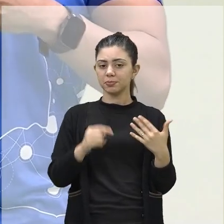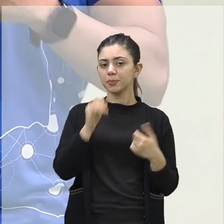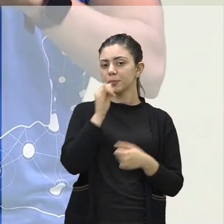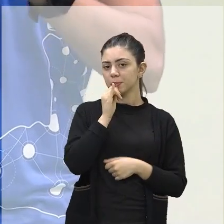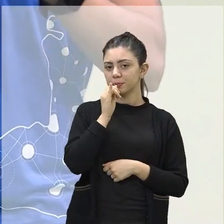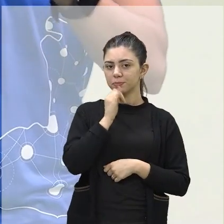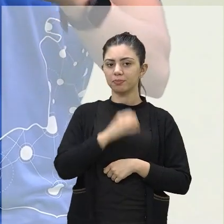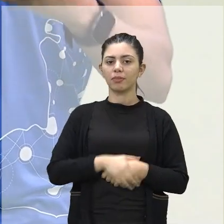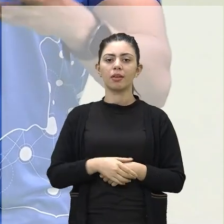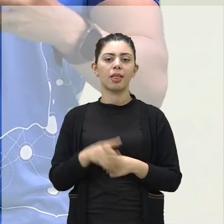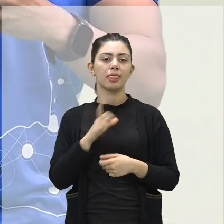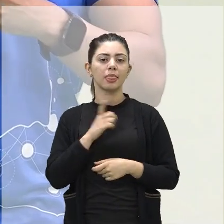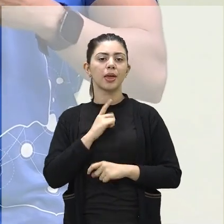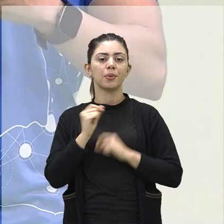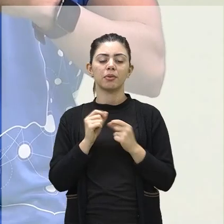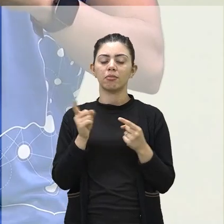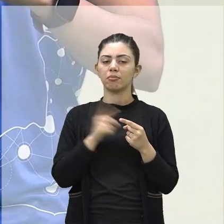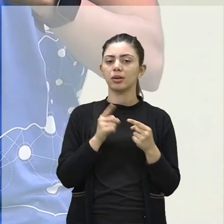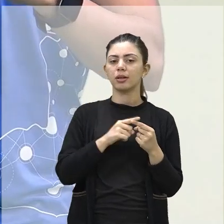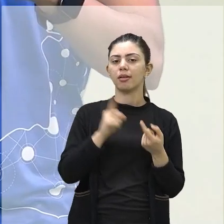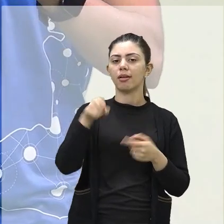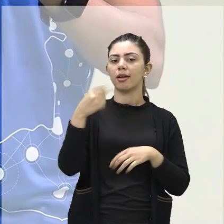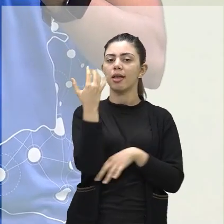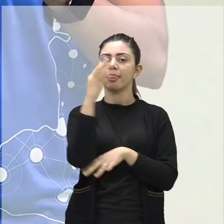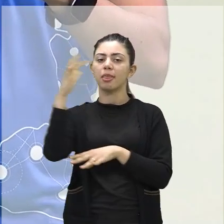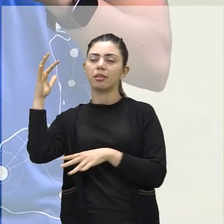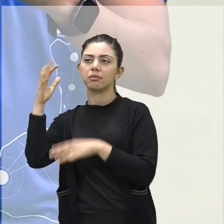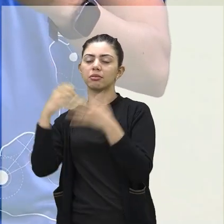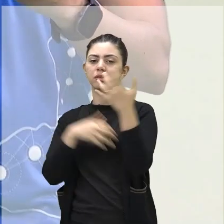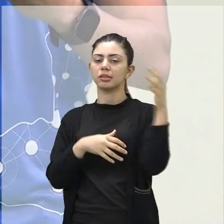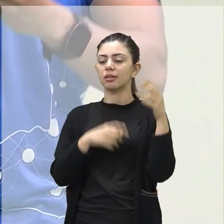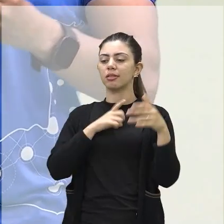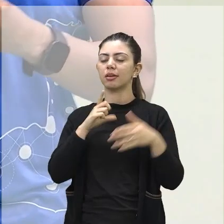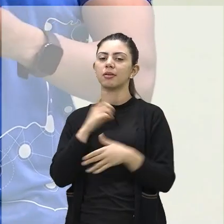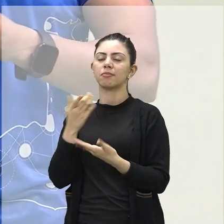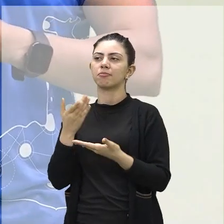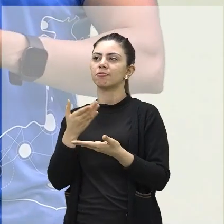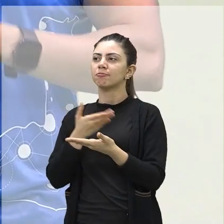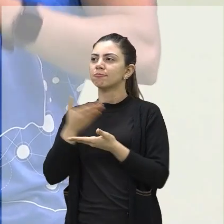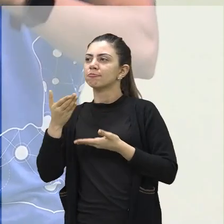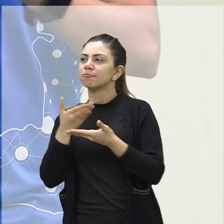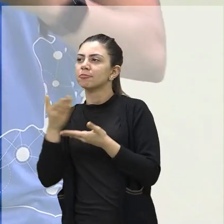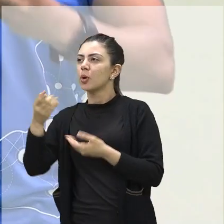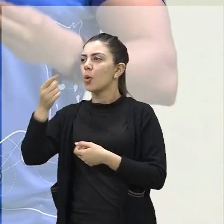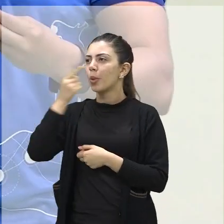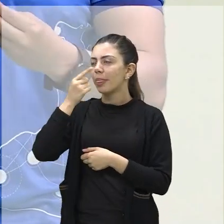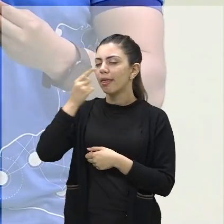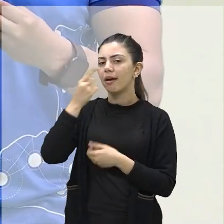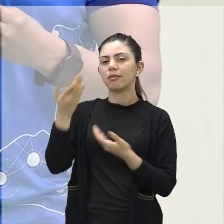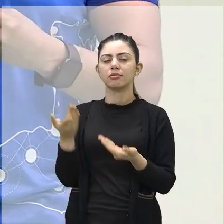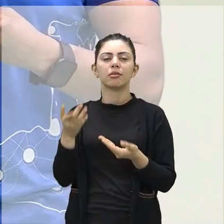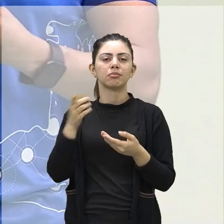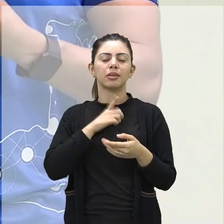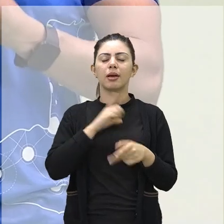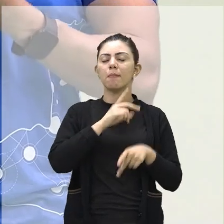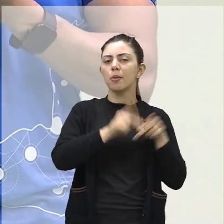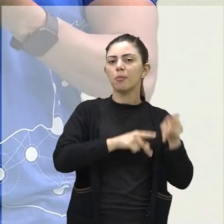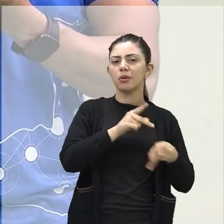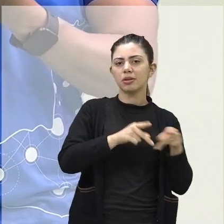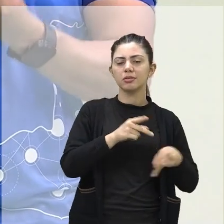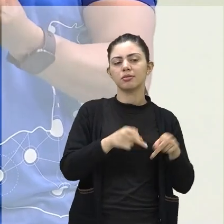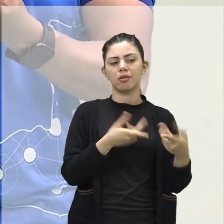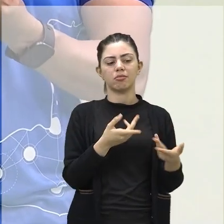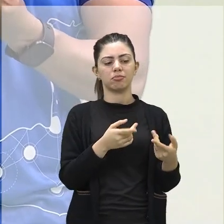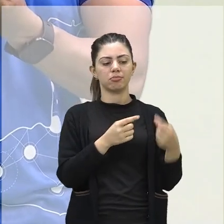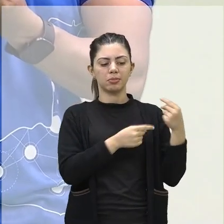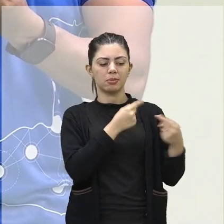ali a interação com a natureza, que se dá de forma muito mais intensa, tá? As populações tradicionais, elas fazem